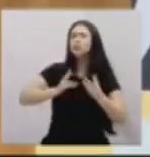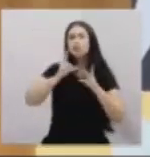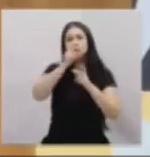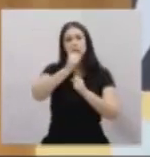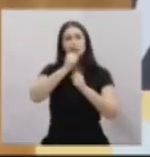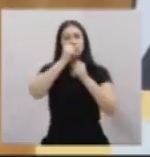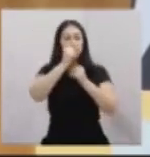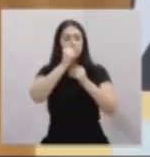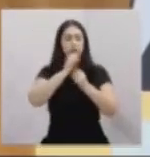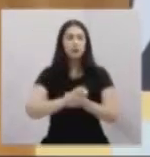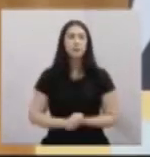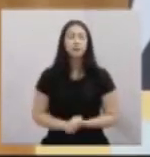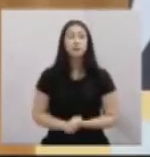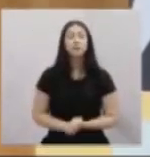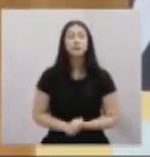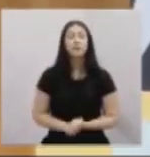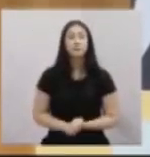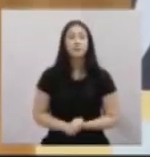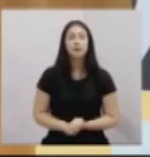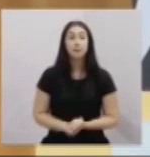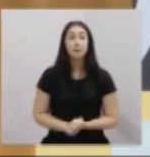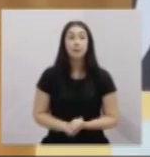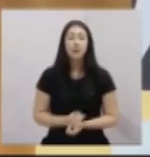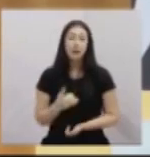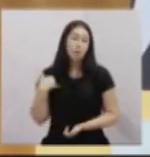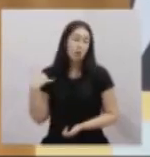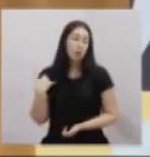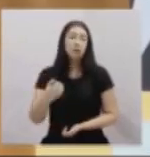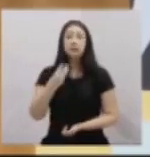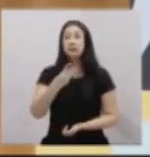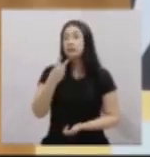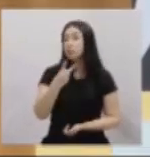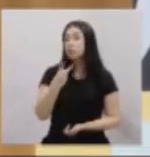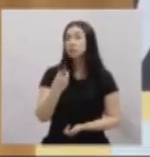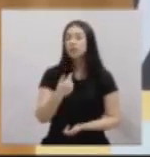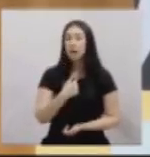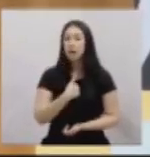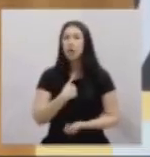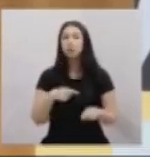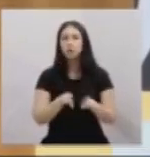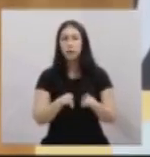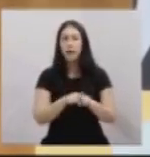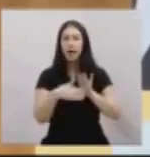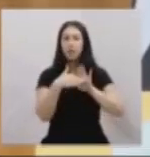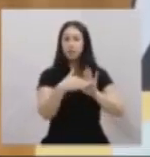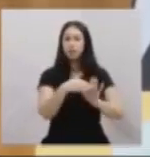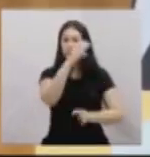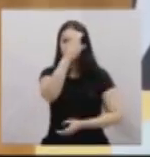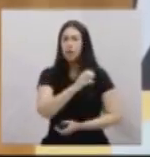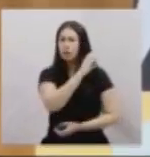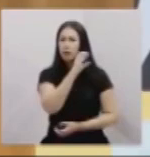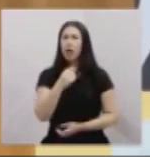frente. Bom, eu tenho 32 anos de idade, sou ministro da Eucaristia também, participo da música desde